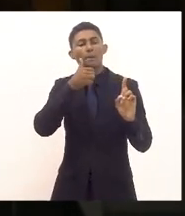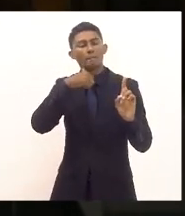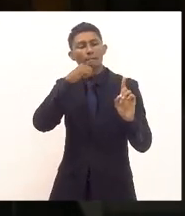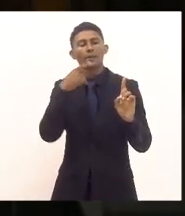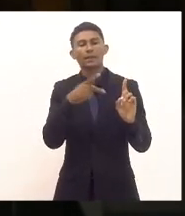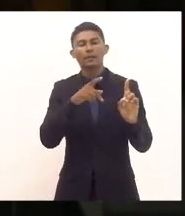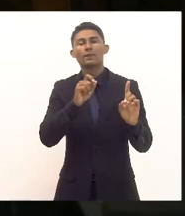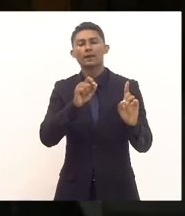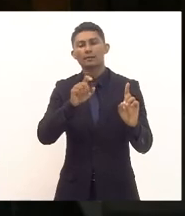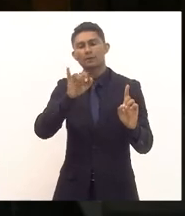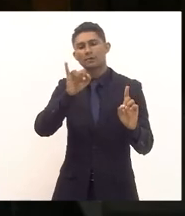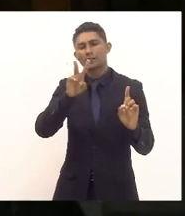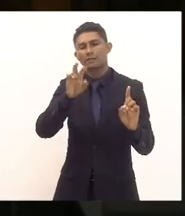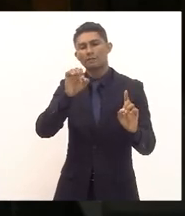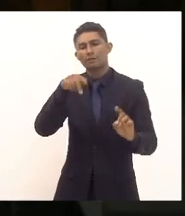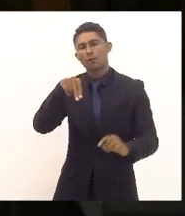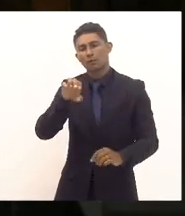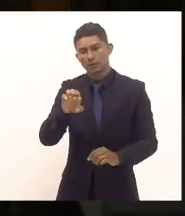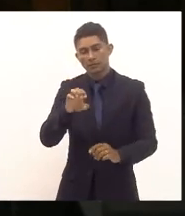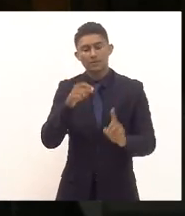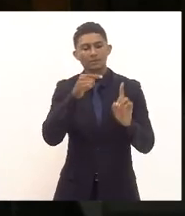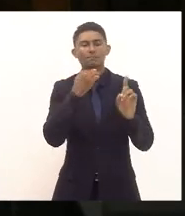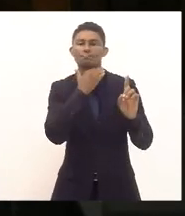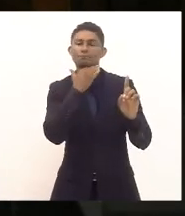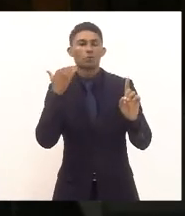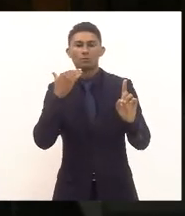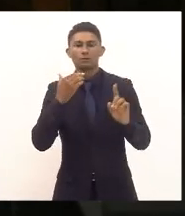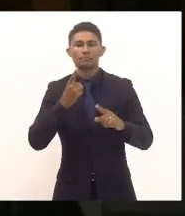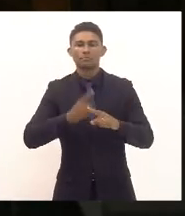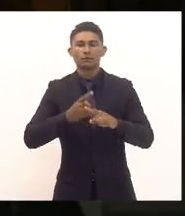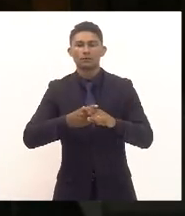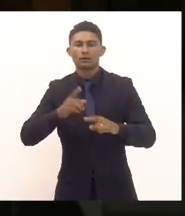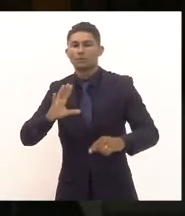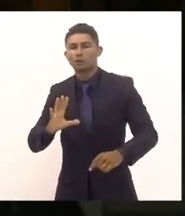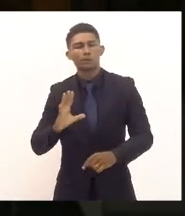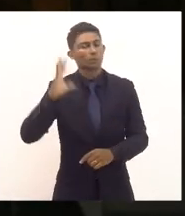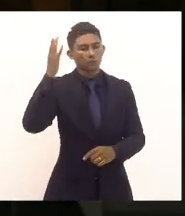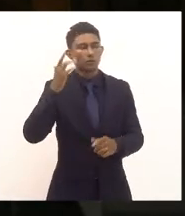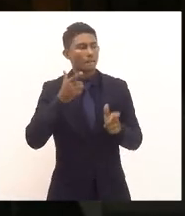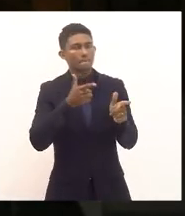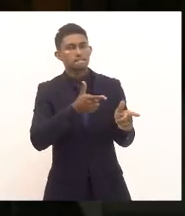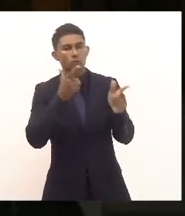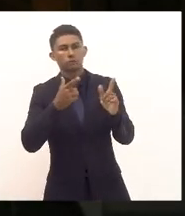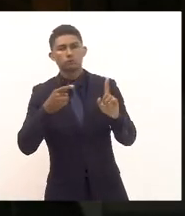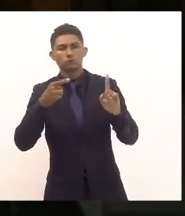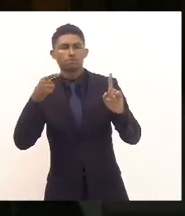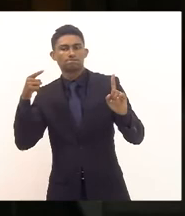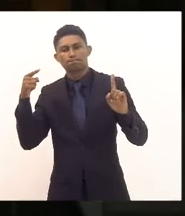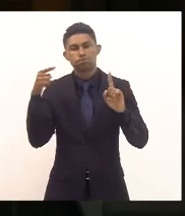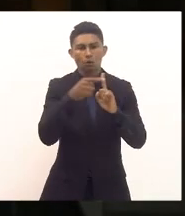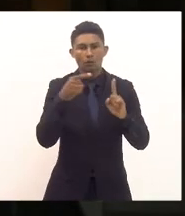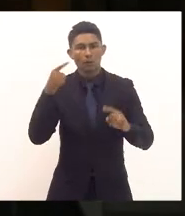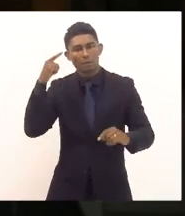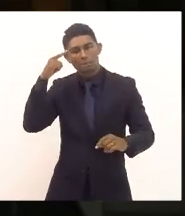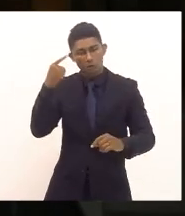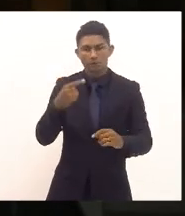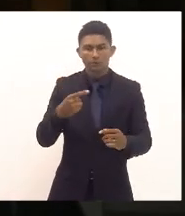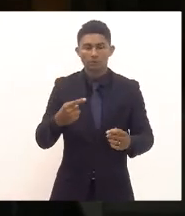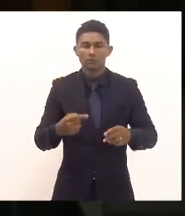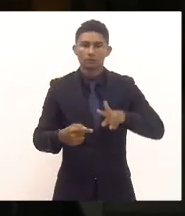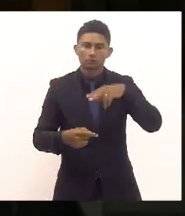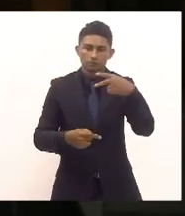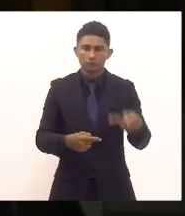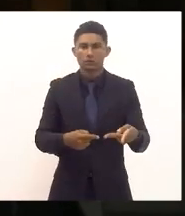que morreu é uma bala na operação que aconteceu na Vila Cruzeiro